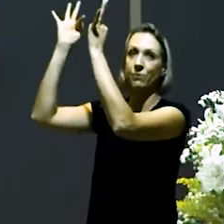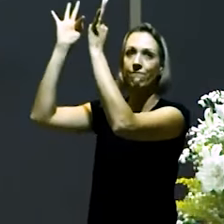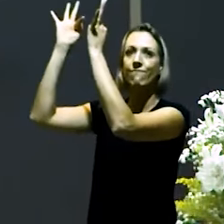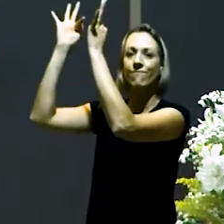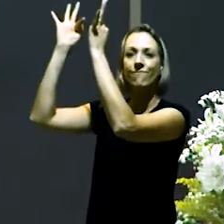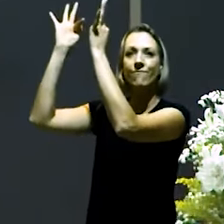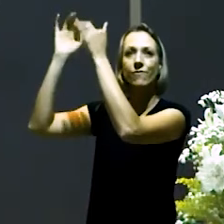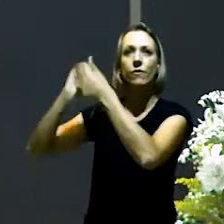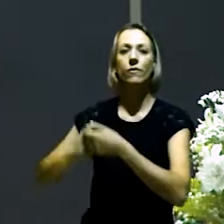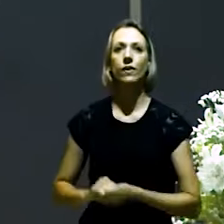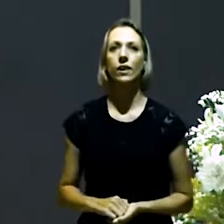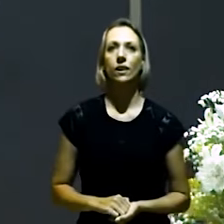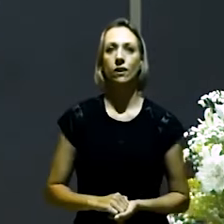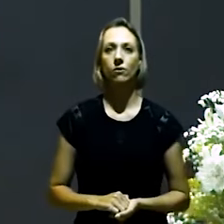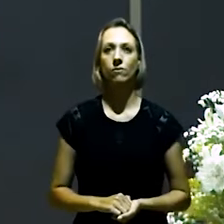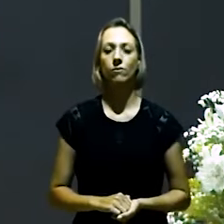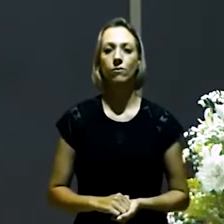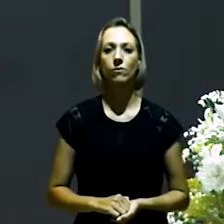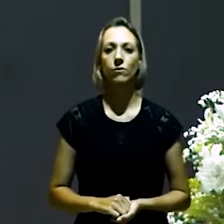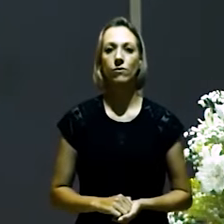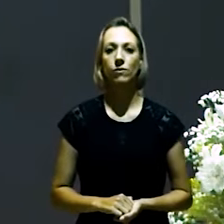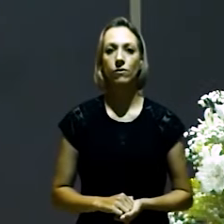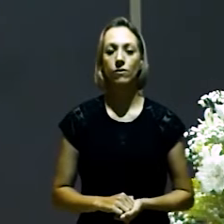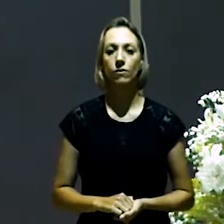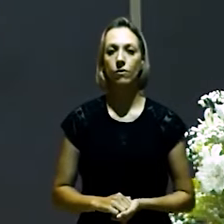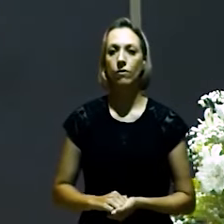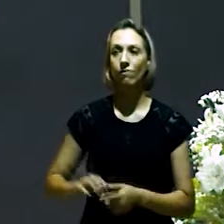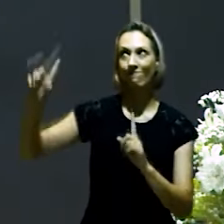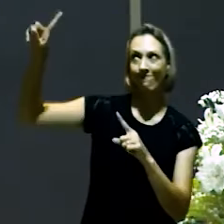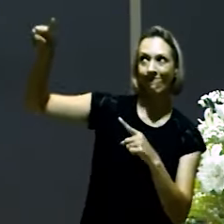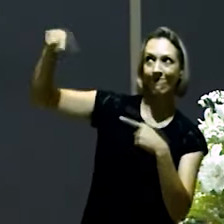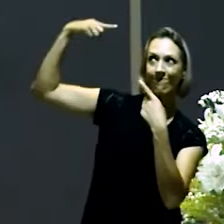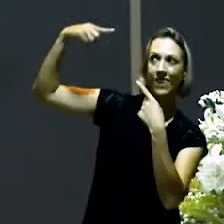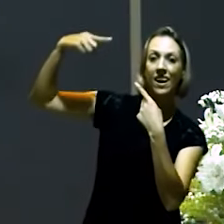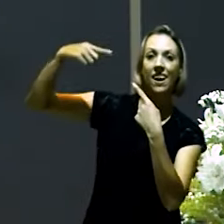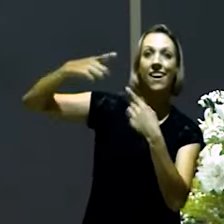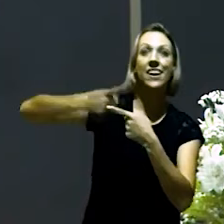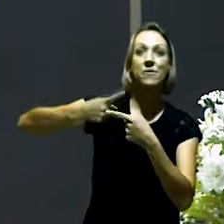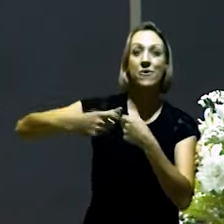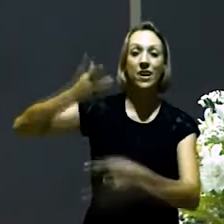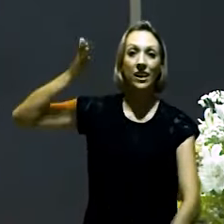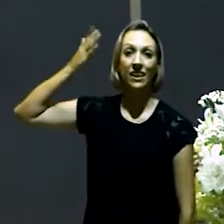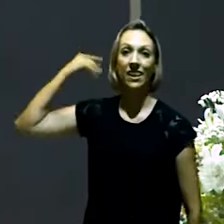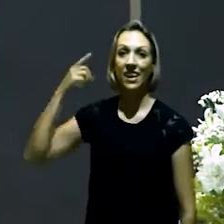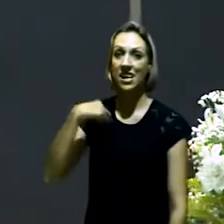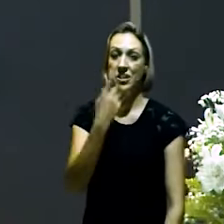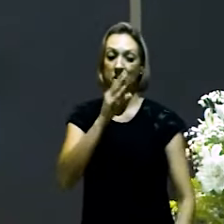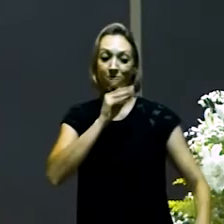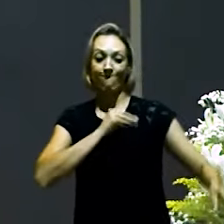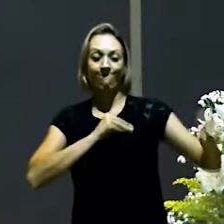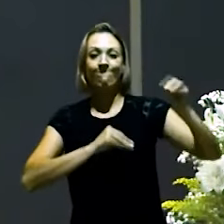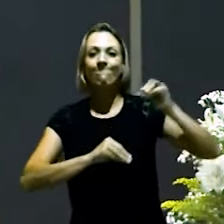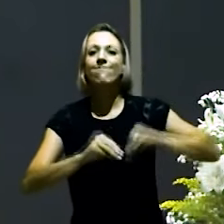rendida diante de Deus, ela se voltou contra nós. Por quê? Porque no nosso estágio de necrose, na